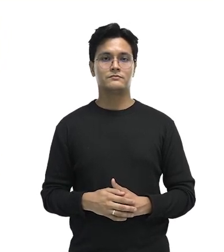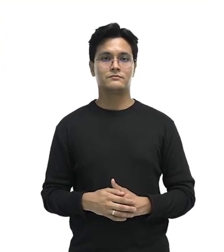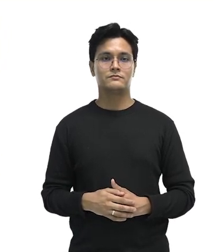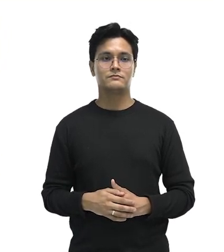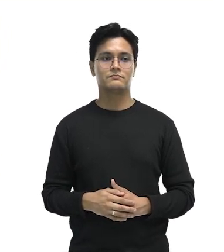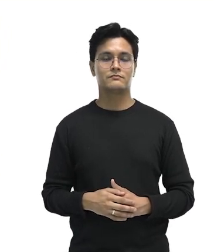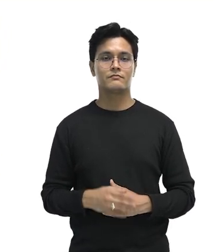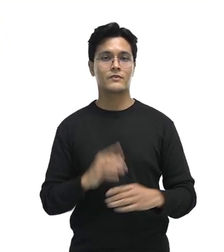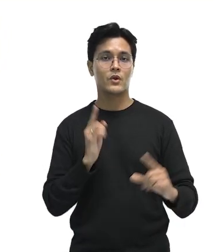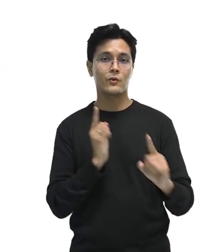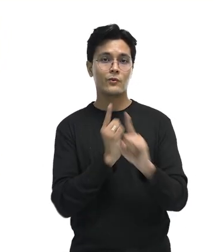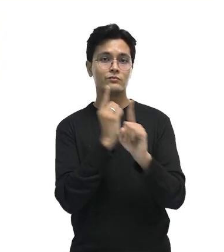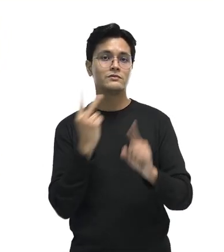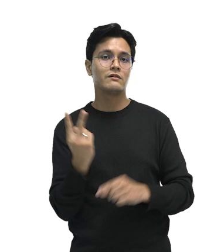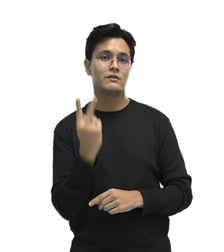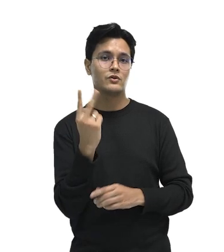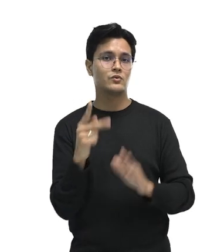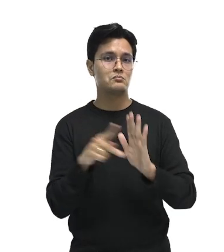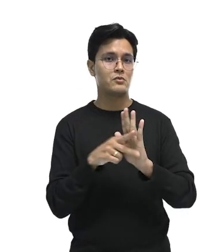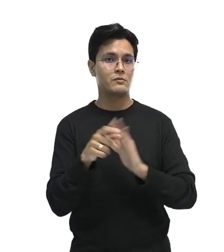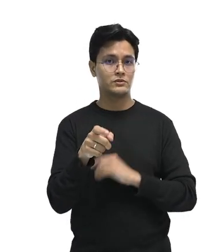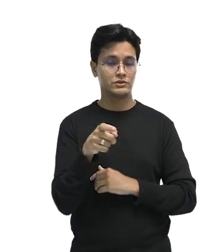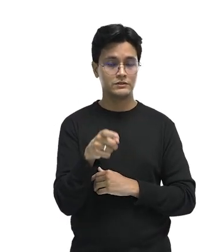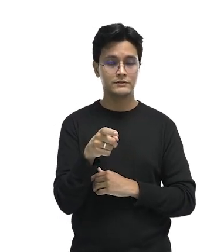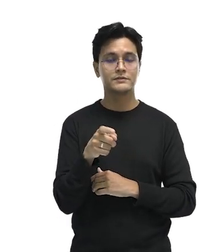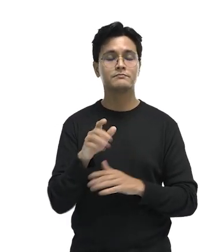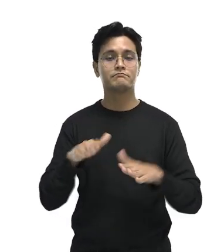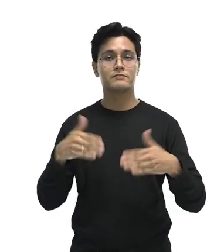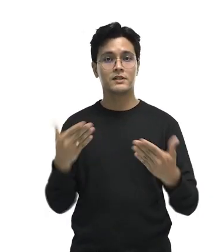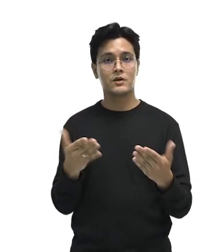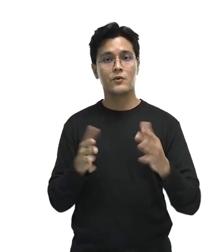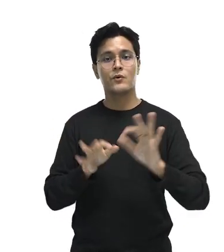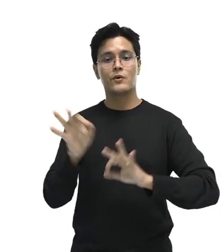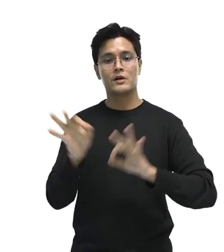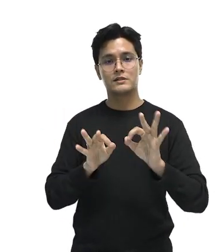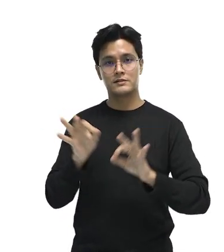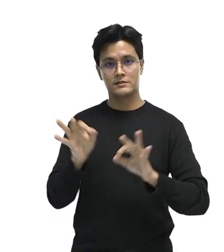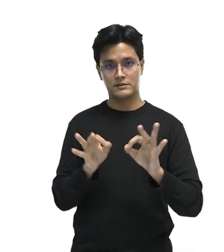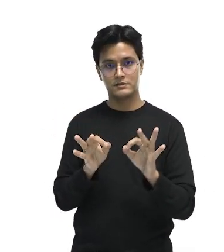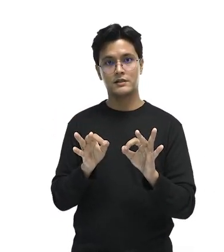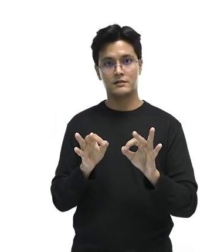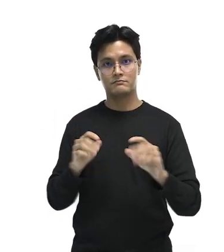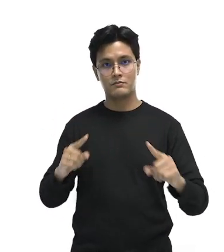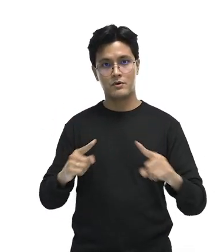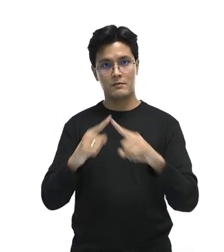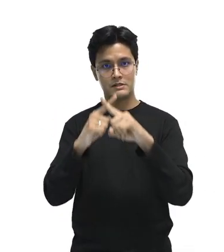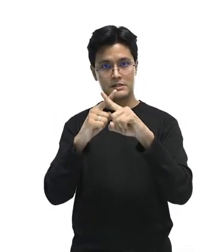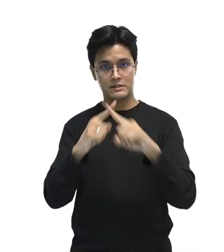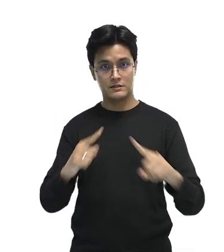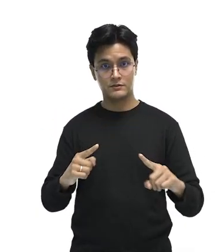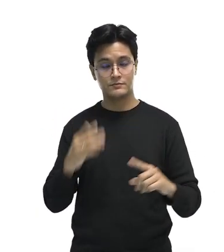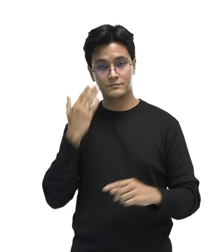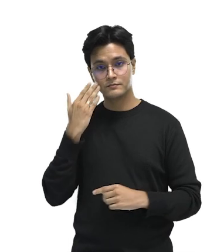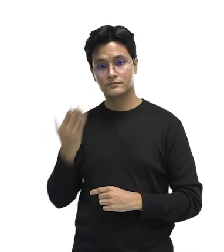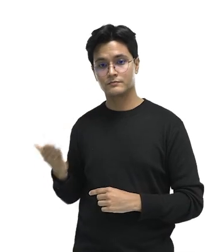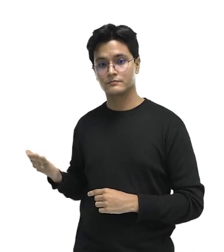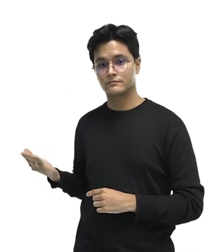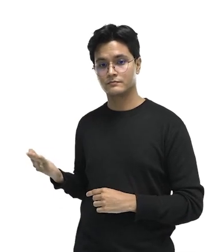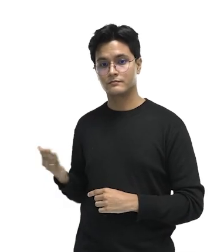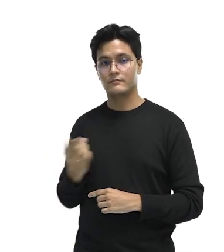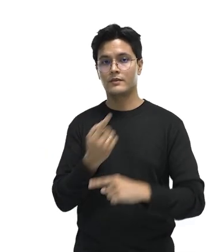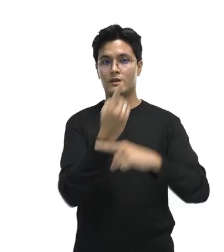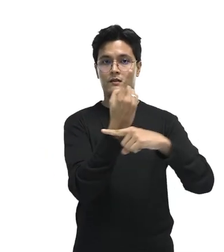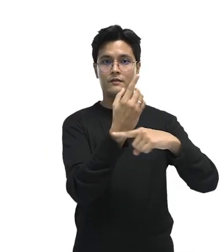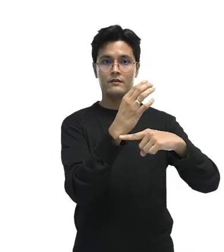vamos encontrar o valor de x agora. Então, eu vou montar a minha proporção, ou seja, 10 está